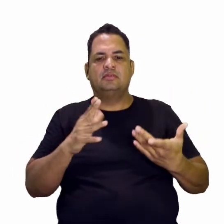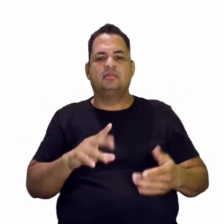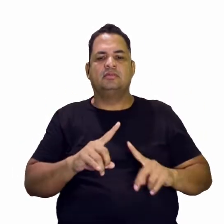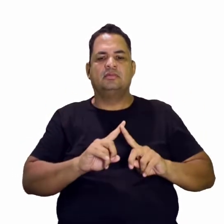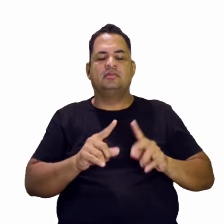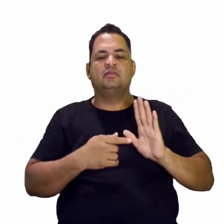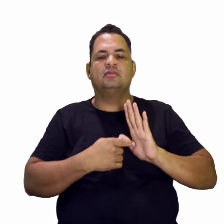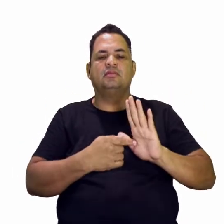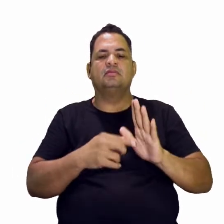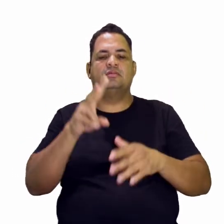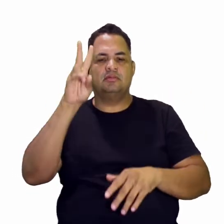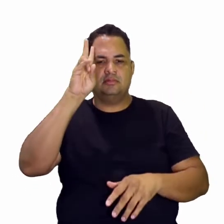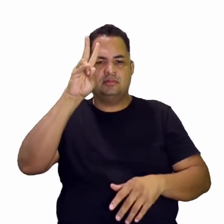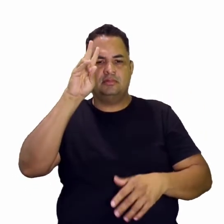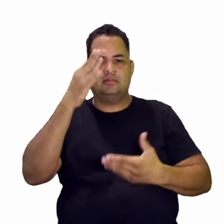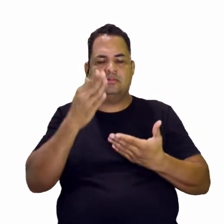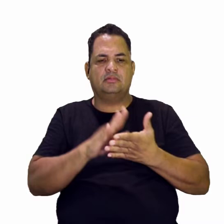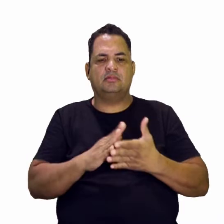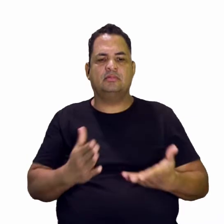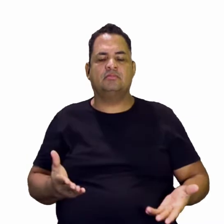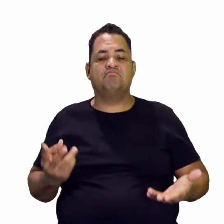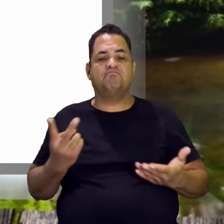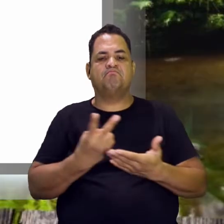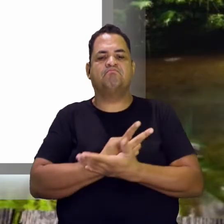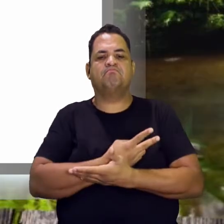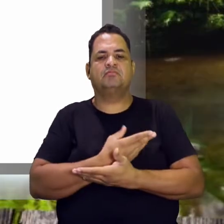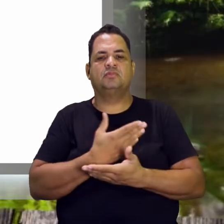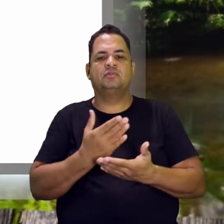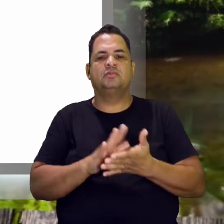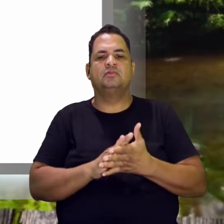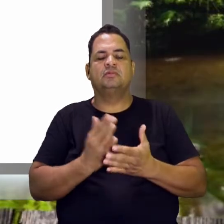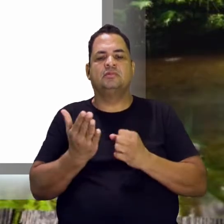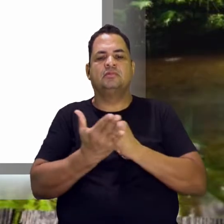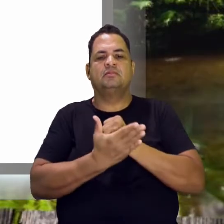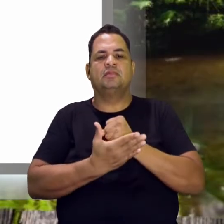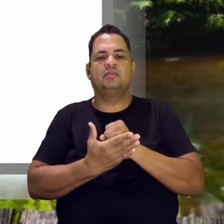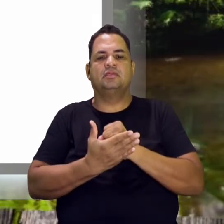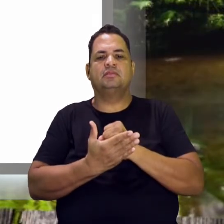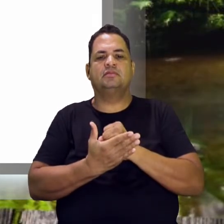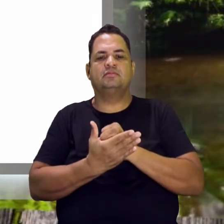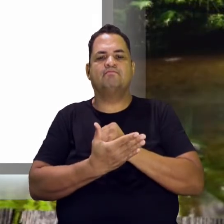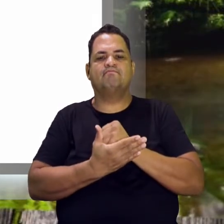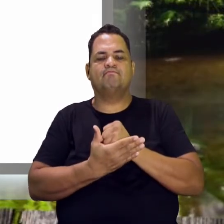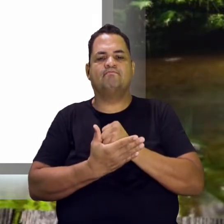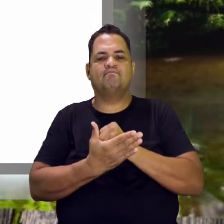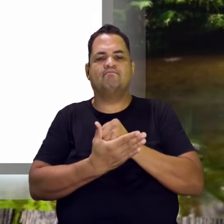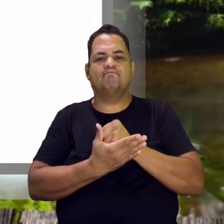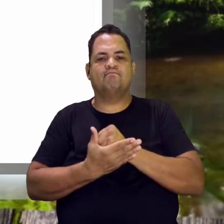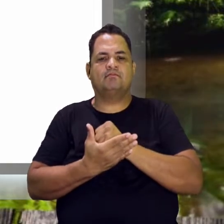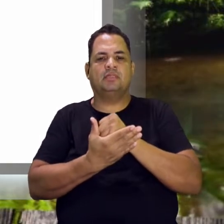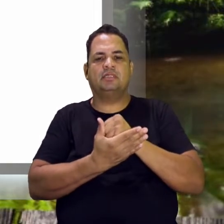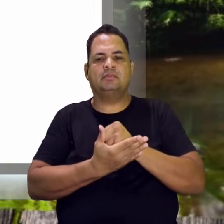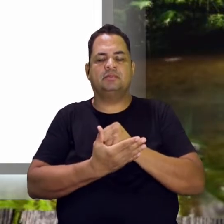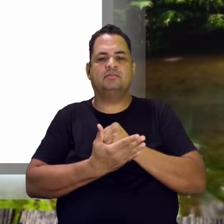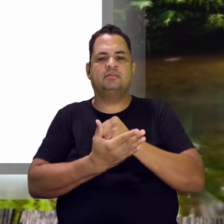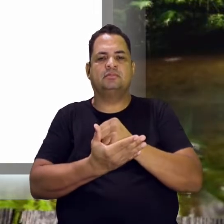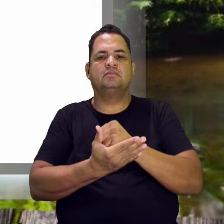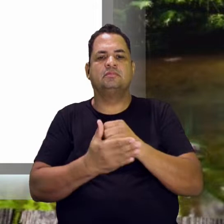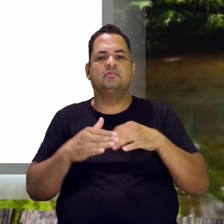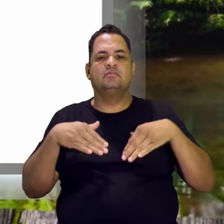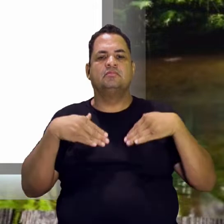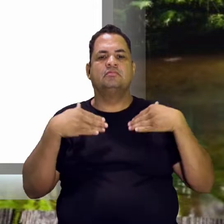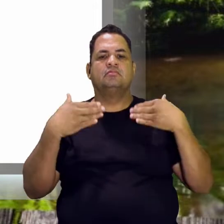mas ela traz uma lembrança de uma situação muito básica. Olha aqui para mim. Básica. Quando você